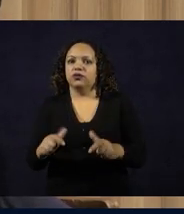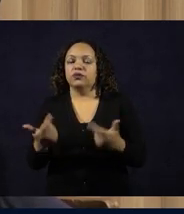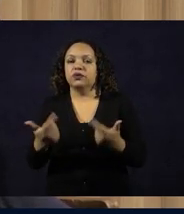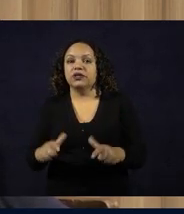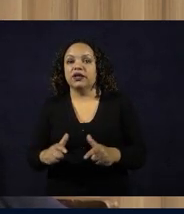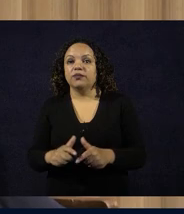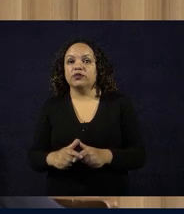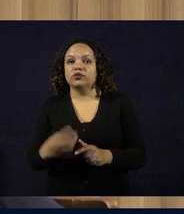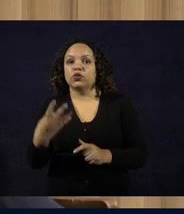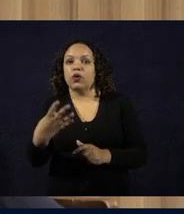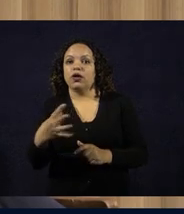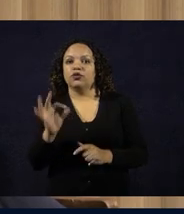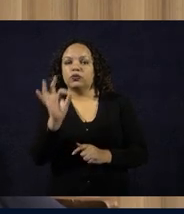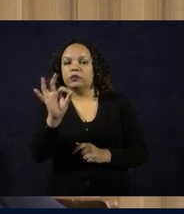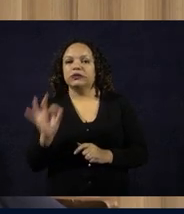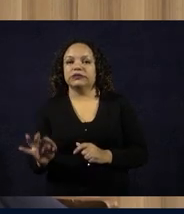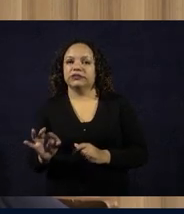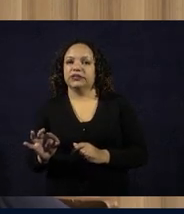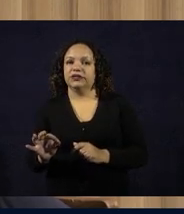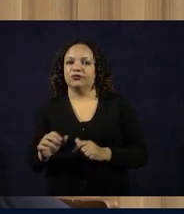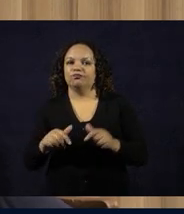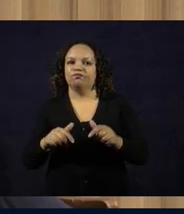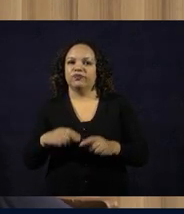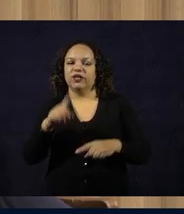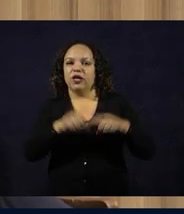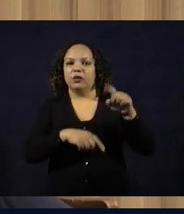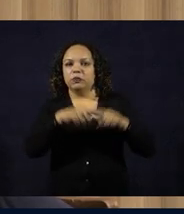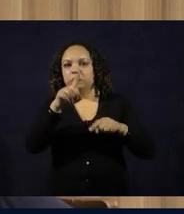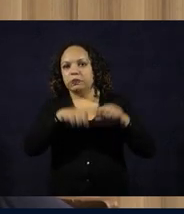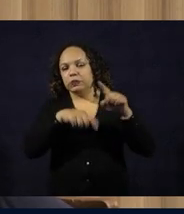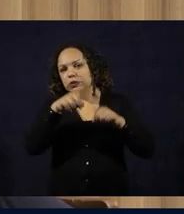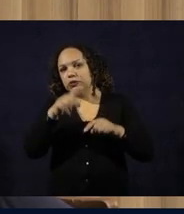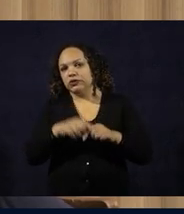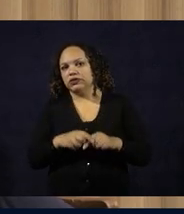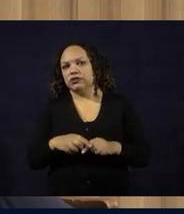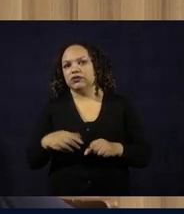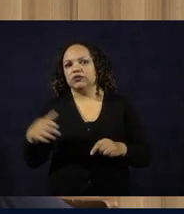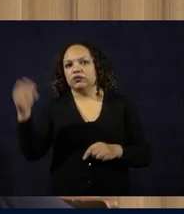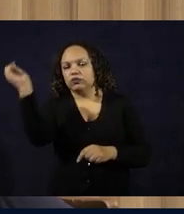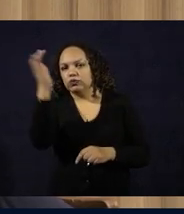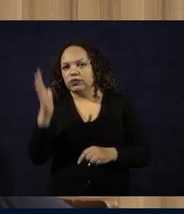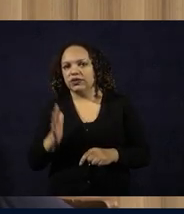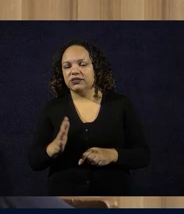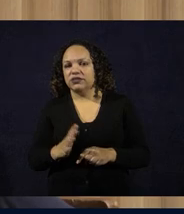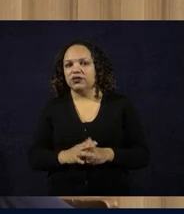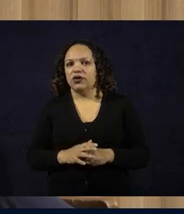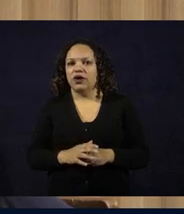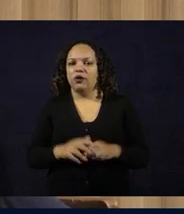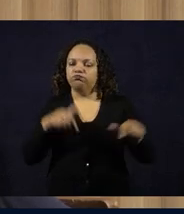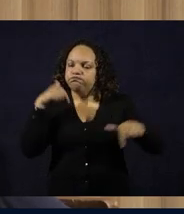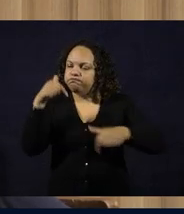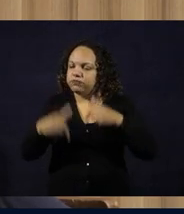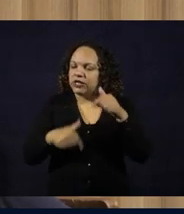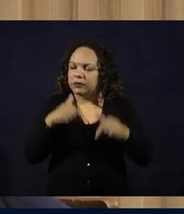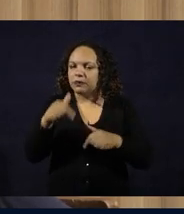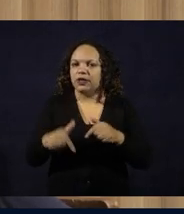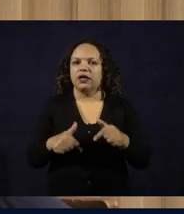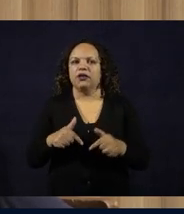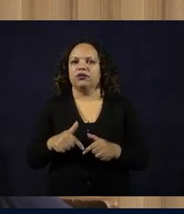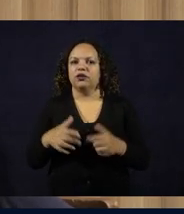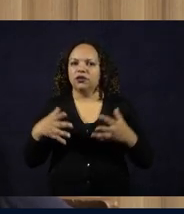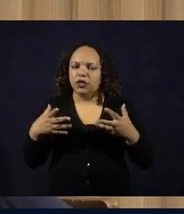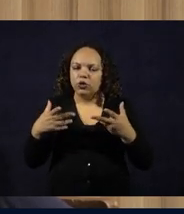temos três quatro por cento da produção nacional Ou seja é uma atividade que por si só